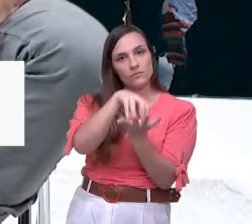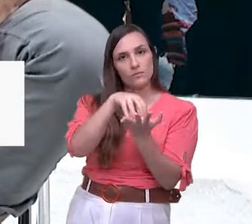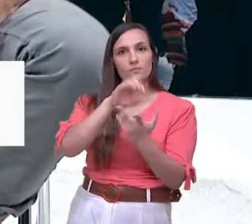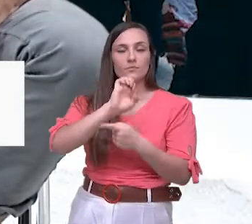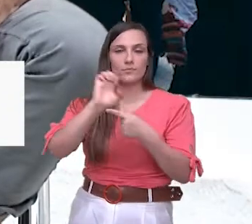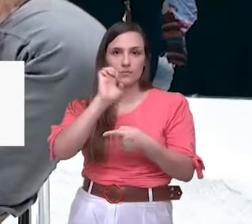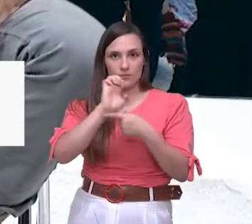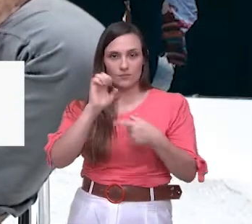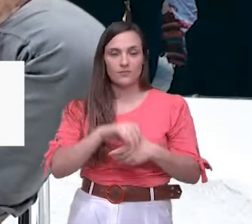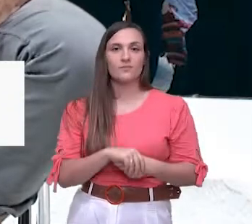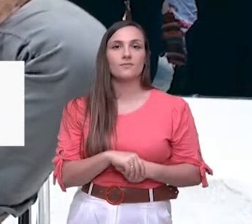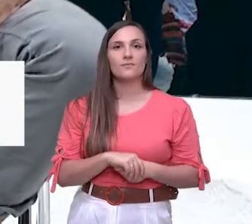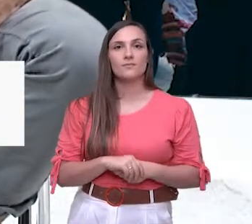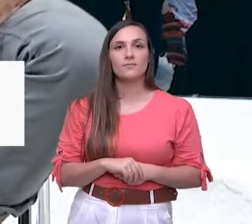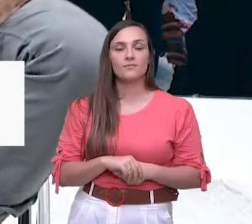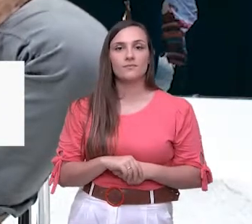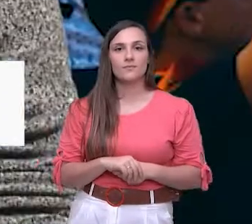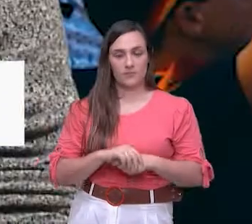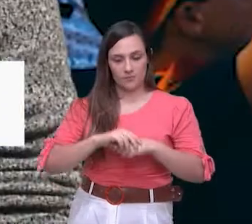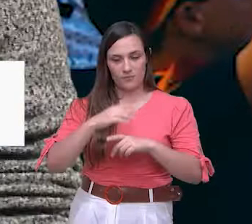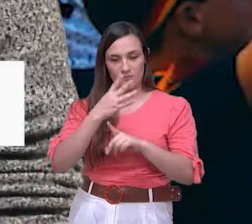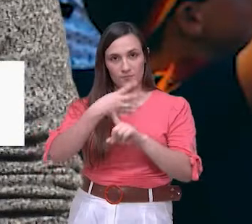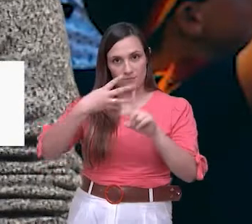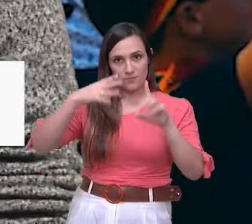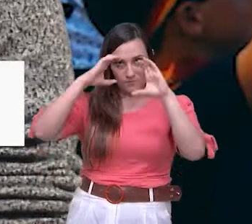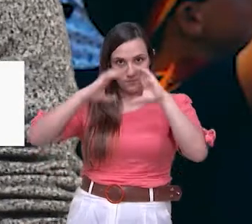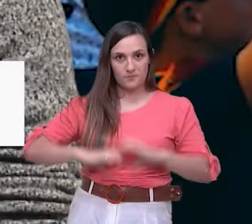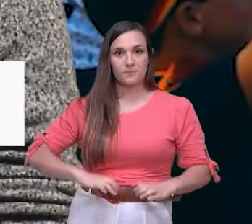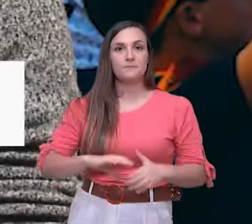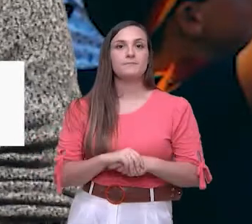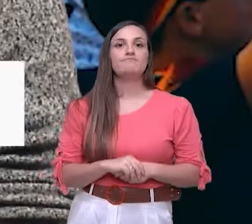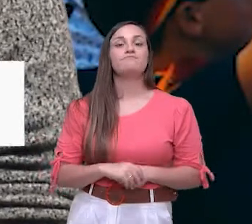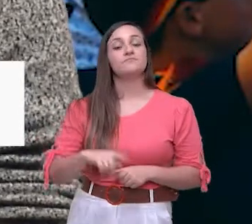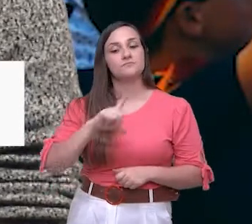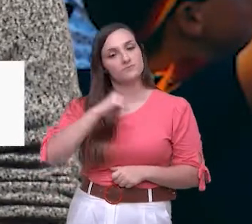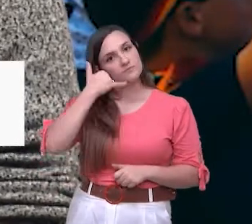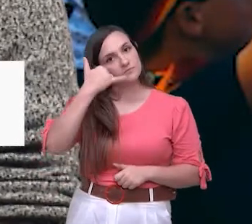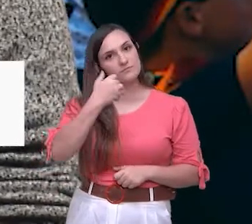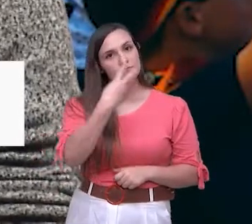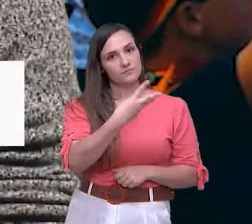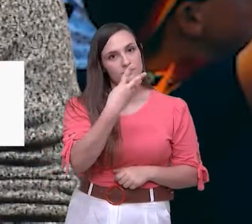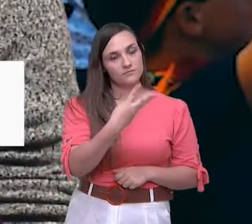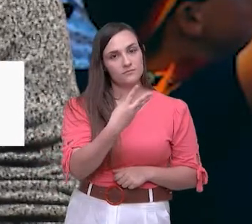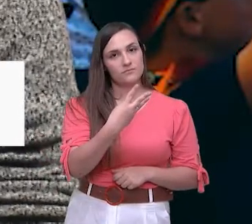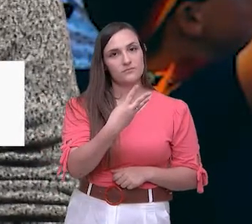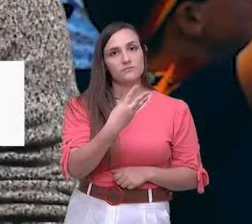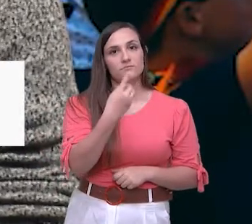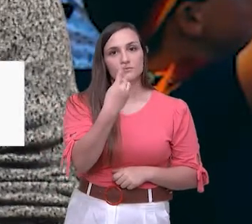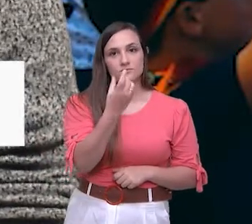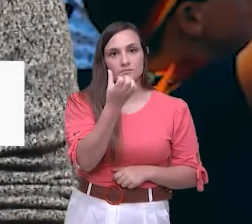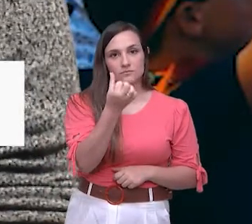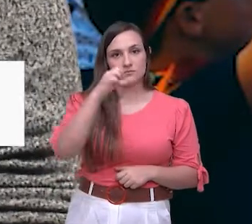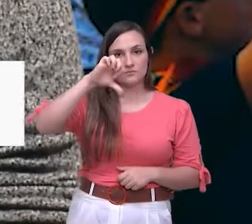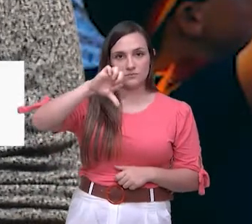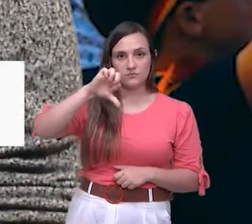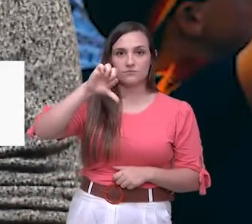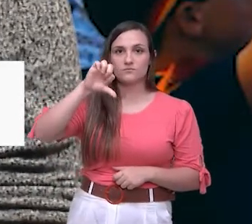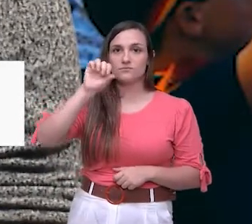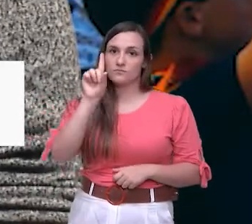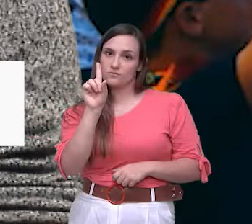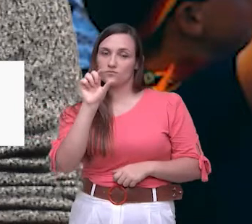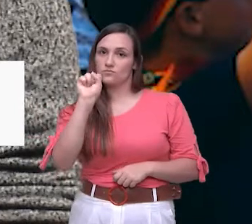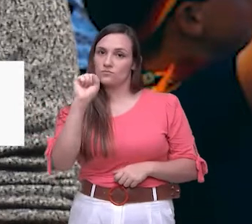ao Centro Estadual de cidadania LGBT bom é tem o nosso telefone 3316 9183